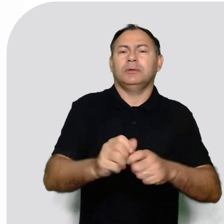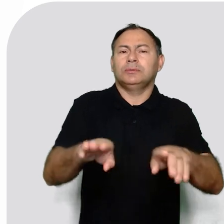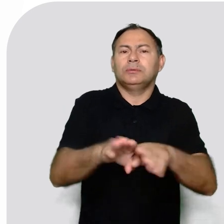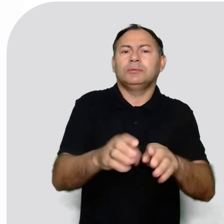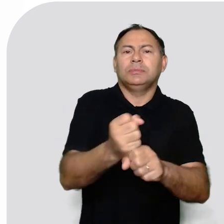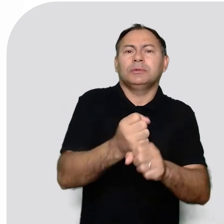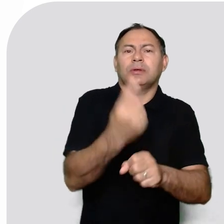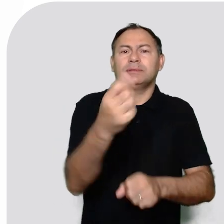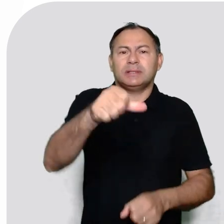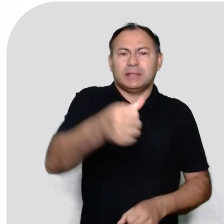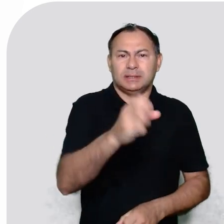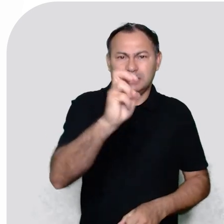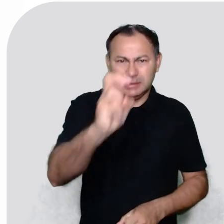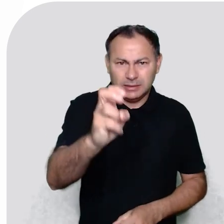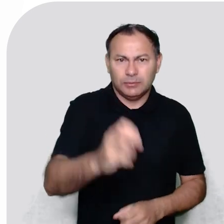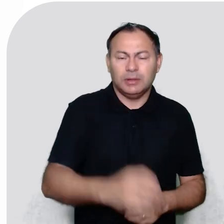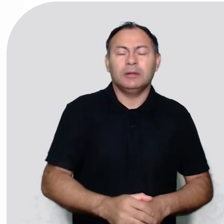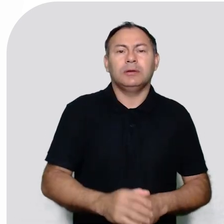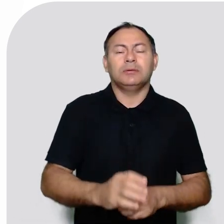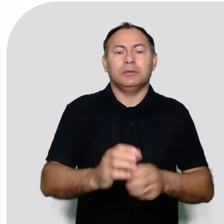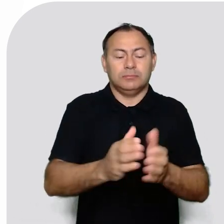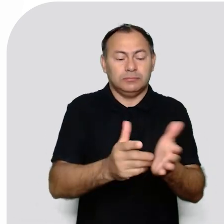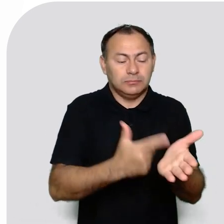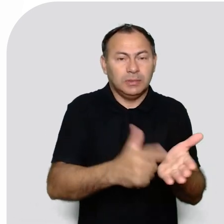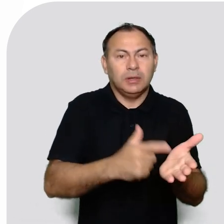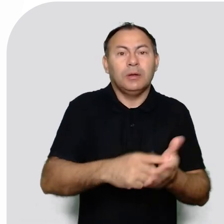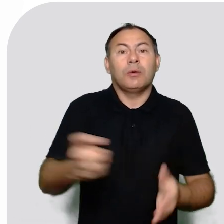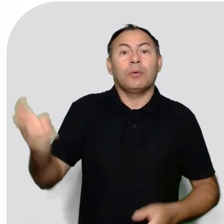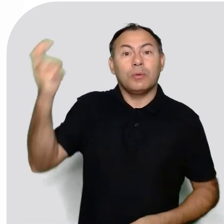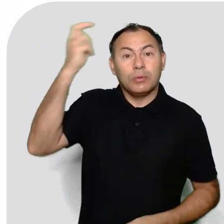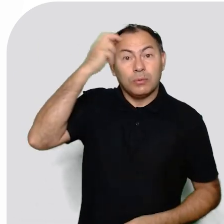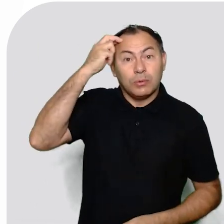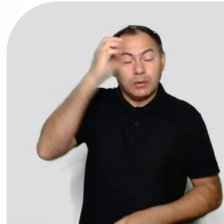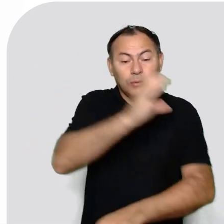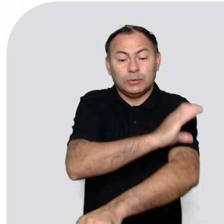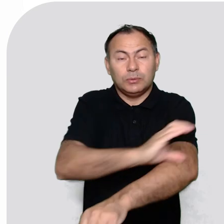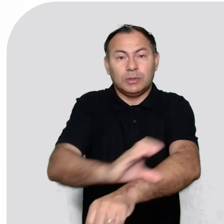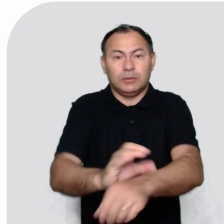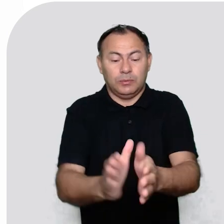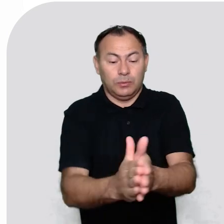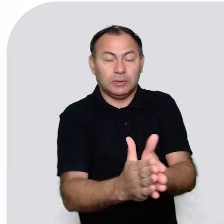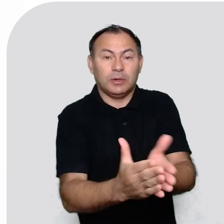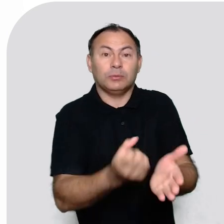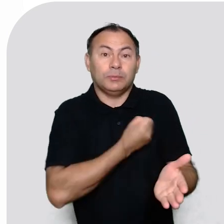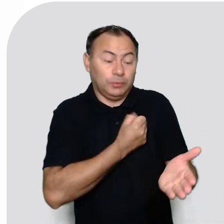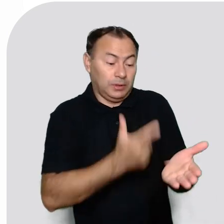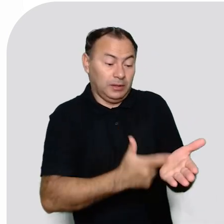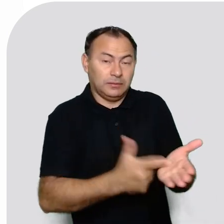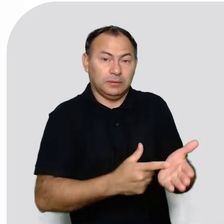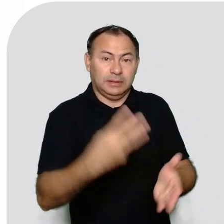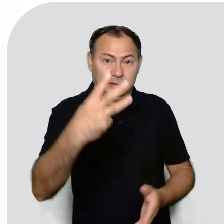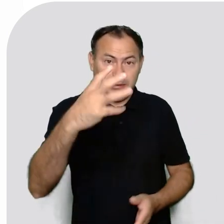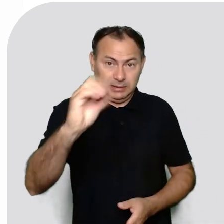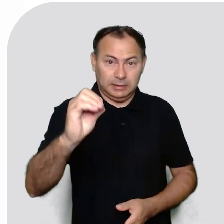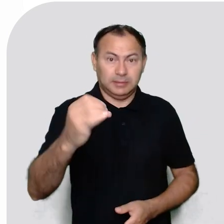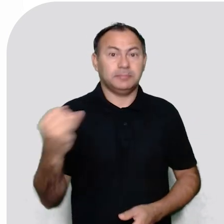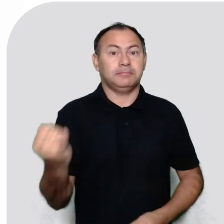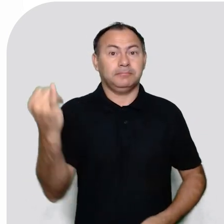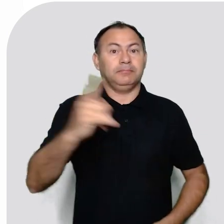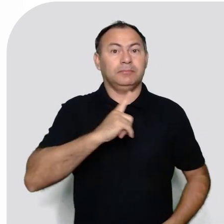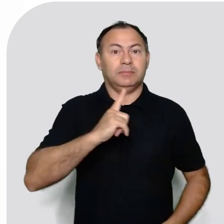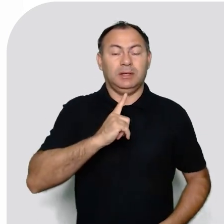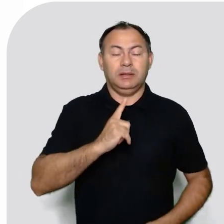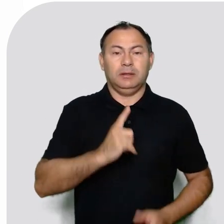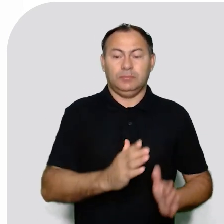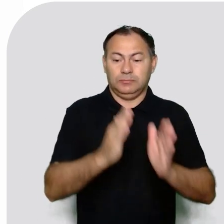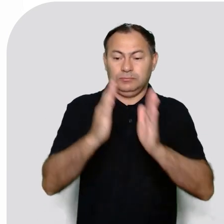tema da cultura e corresponde ao caderno de número 30. É importante ter presente a